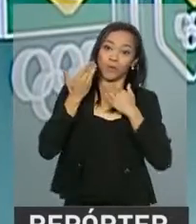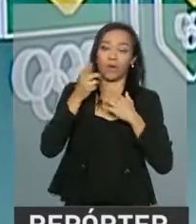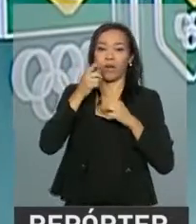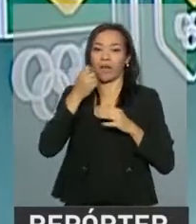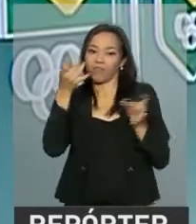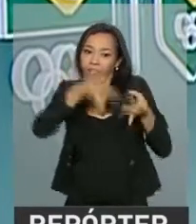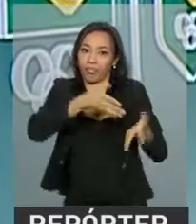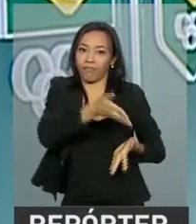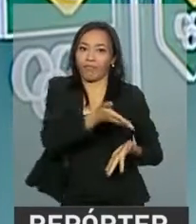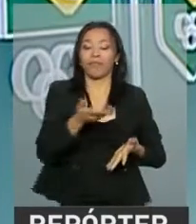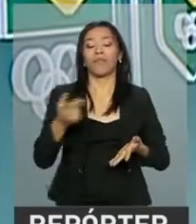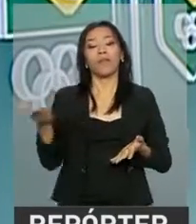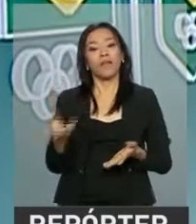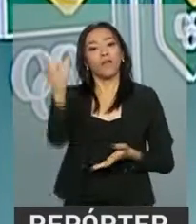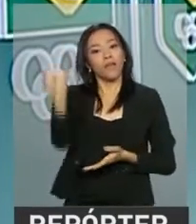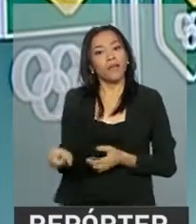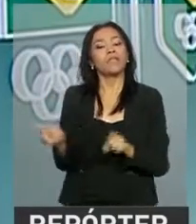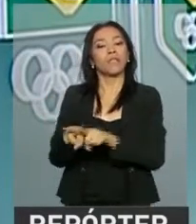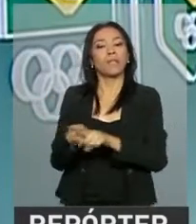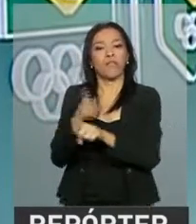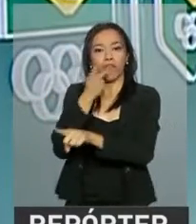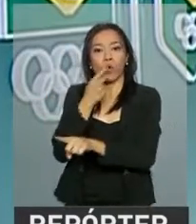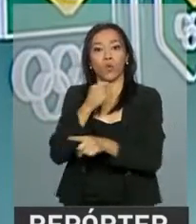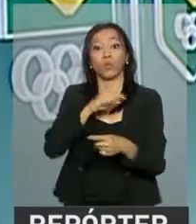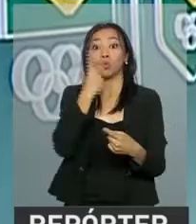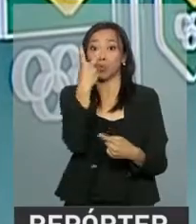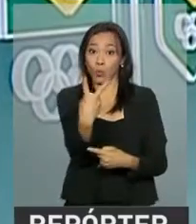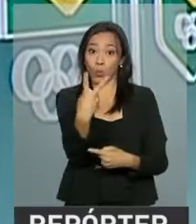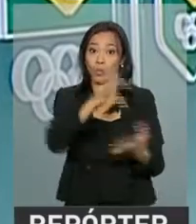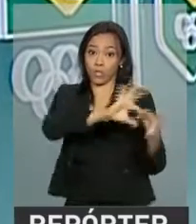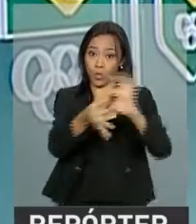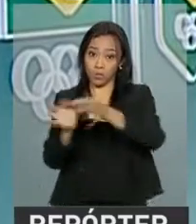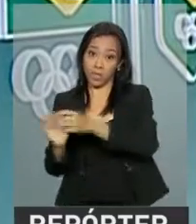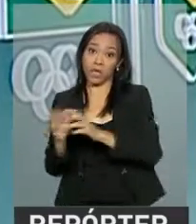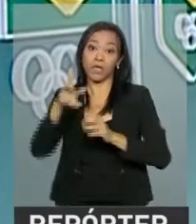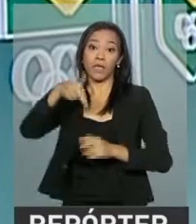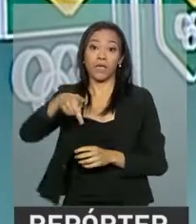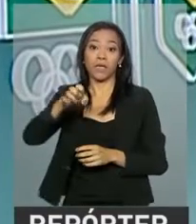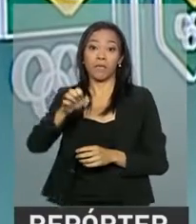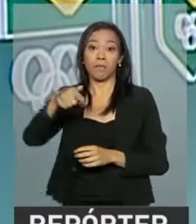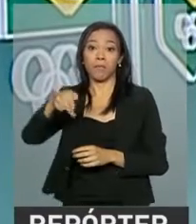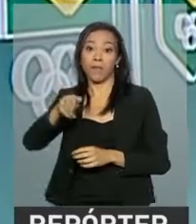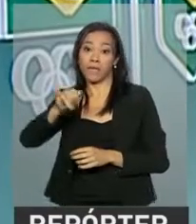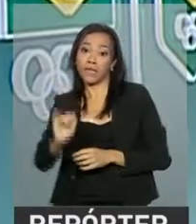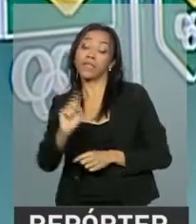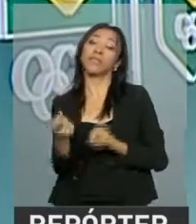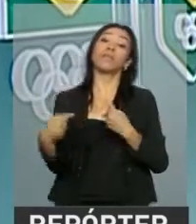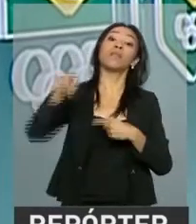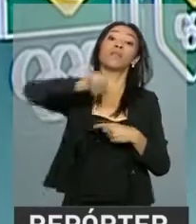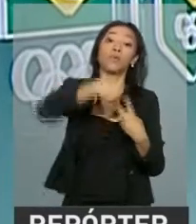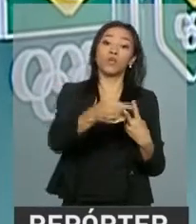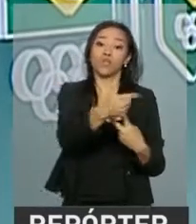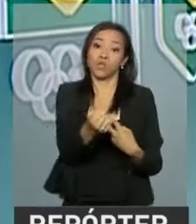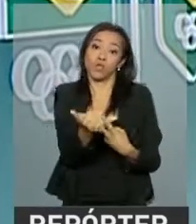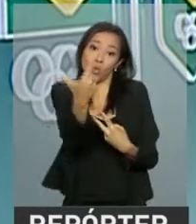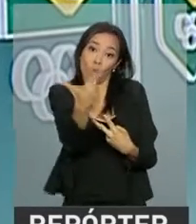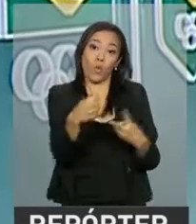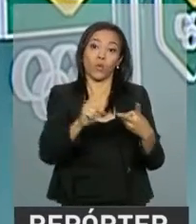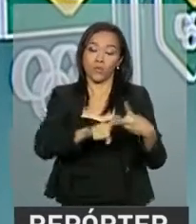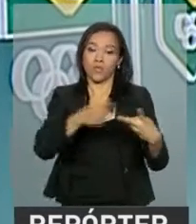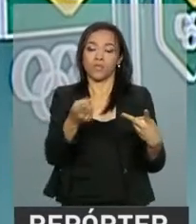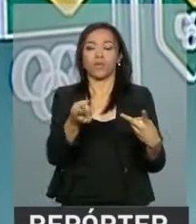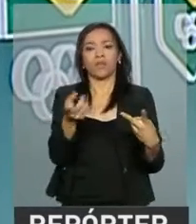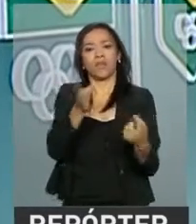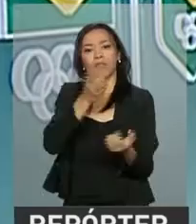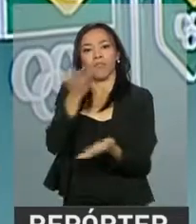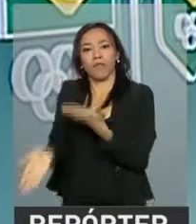campanha vitoriosa, Robson passou por outras duas Olimpíadas, em Pequim em 2008 e em Londres em 2012, em que teve